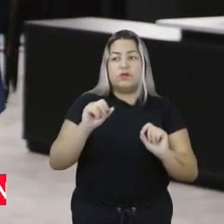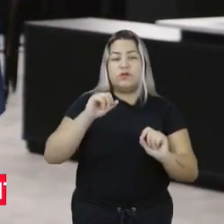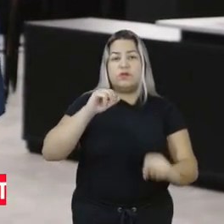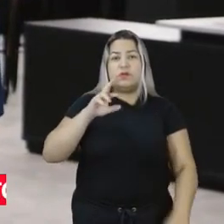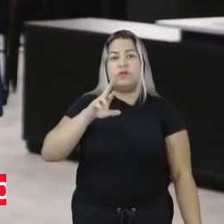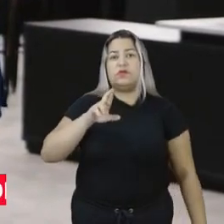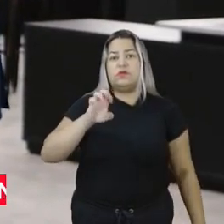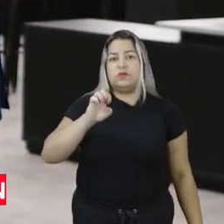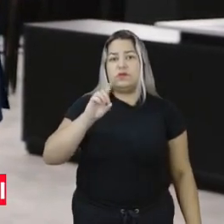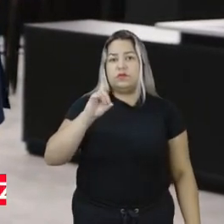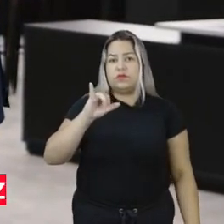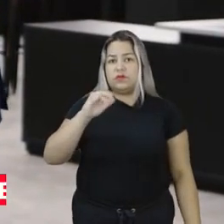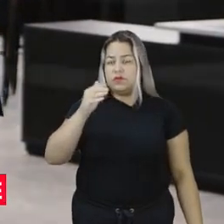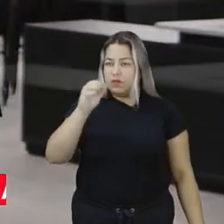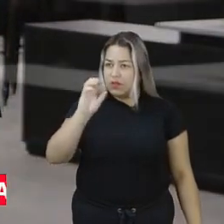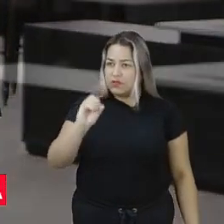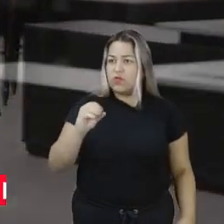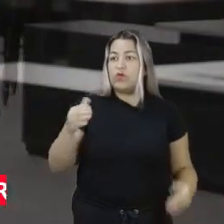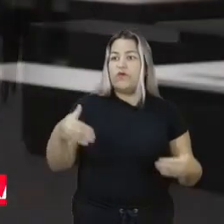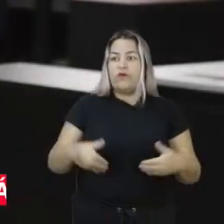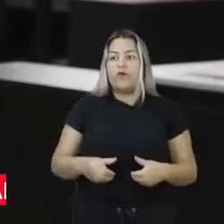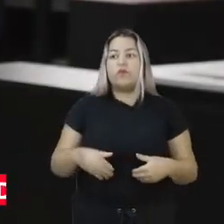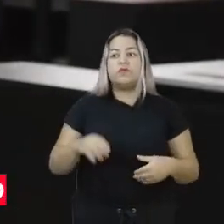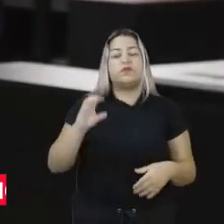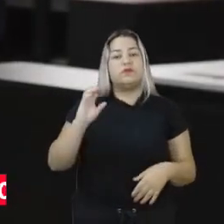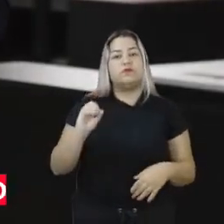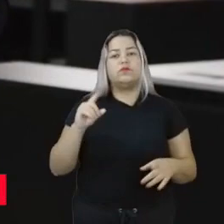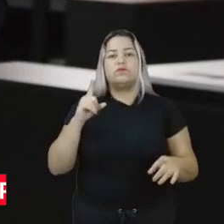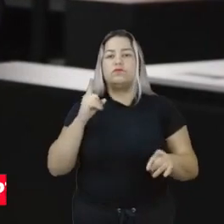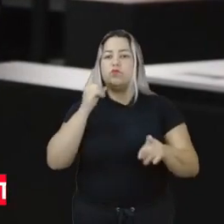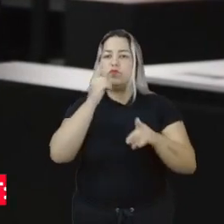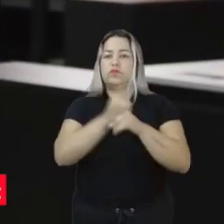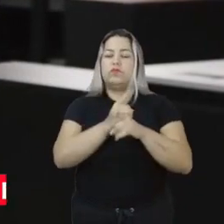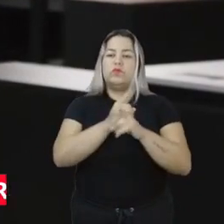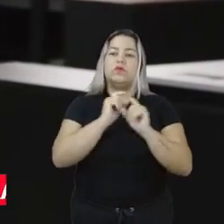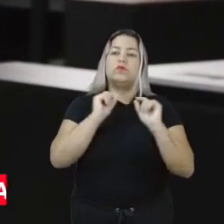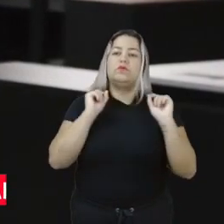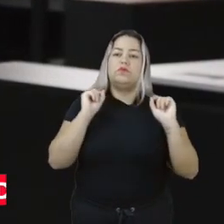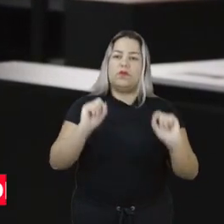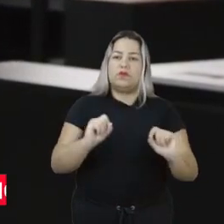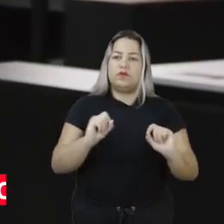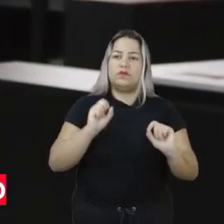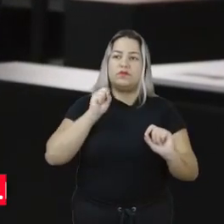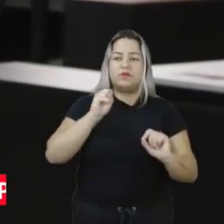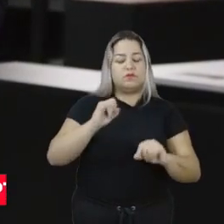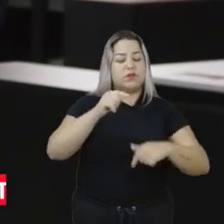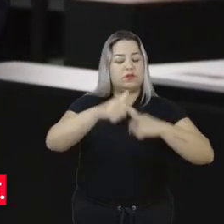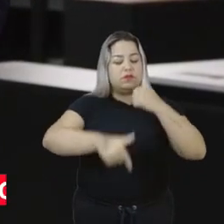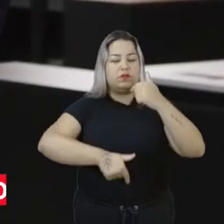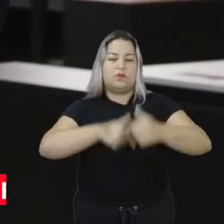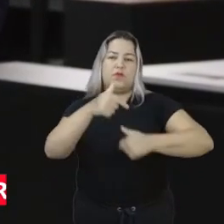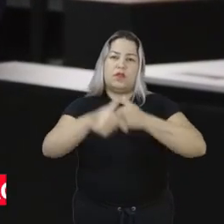da pobreza e fome zero. Identificamos uma abordagem que, se bem trabalhada,